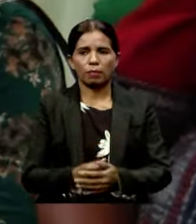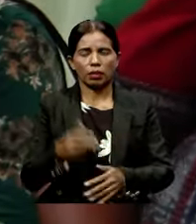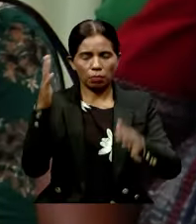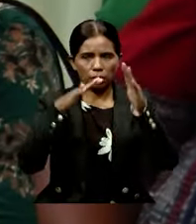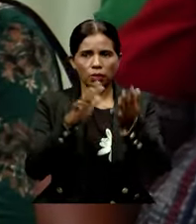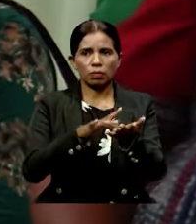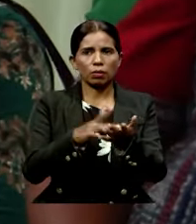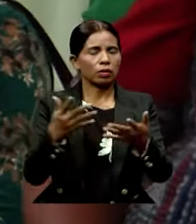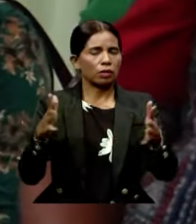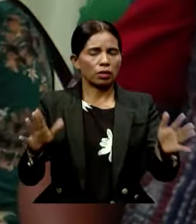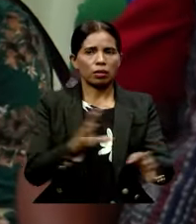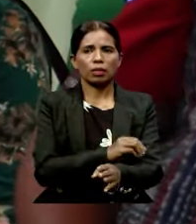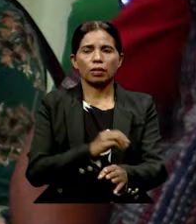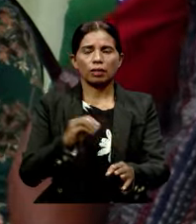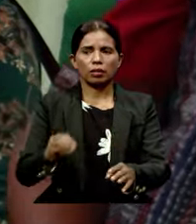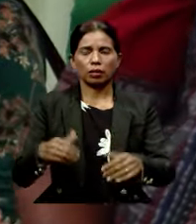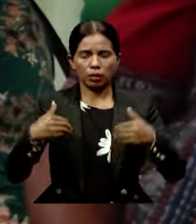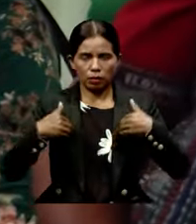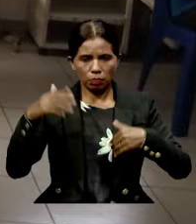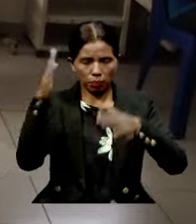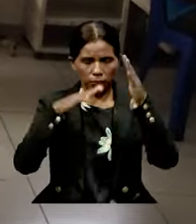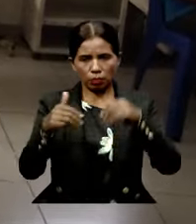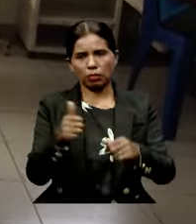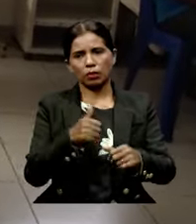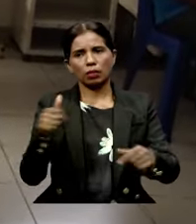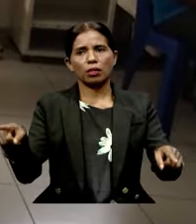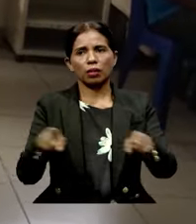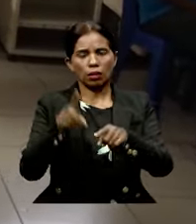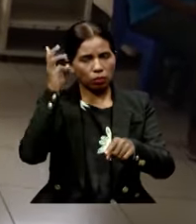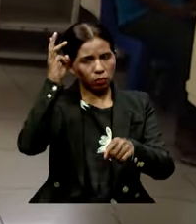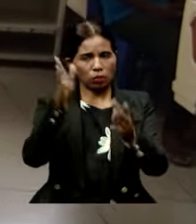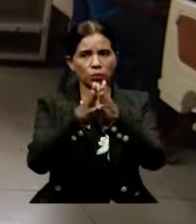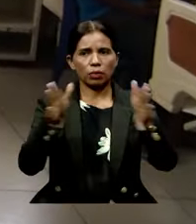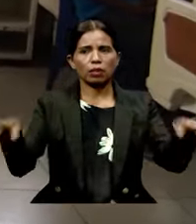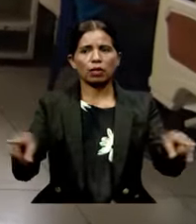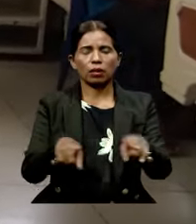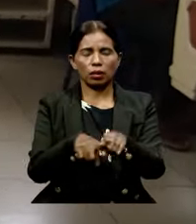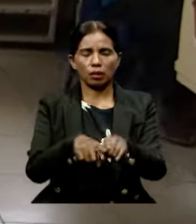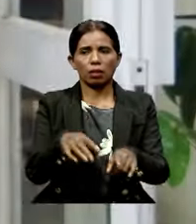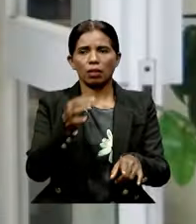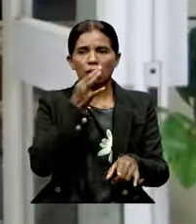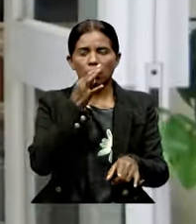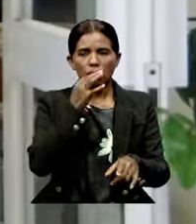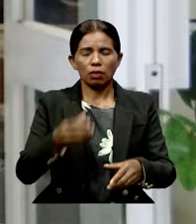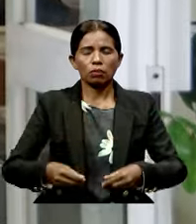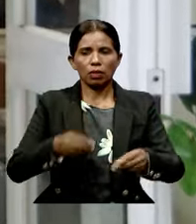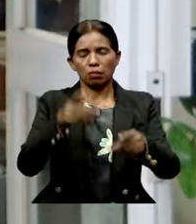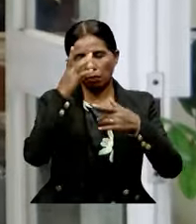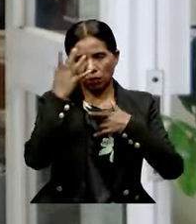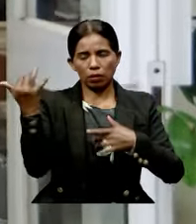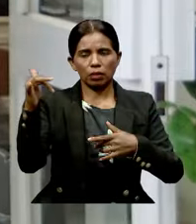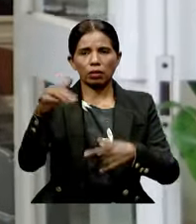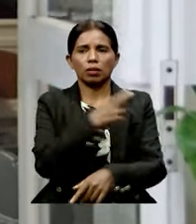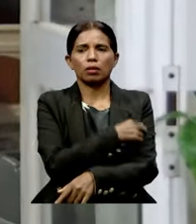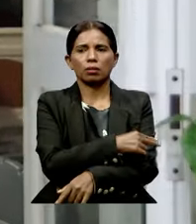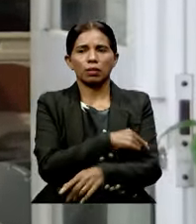estoca em Moruco, no menos pessoal saúde, e temos problemas seluk nebe sai preocupação hanesan qualidade hahan nebe fo paciente Sira. Hospital